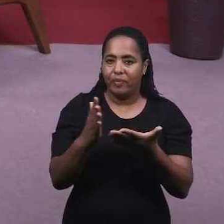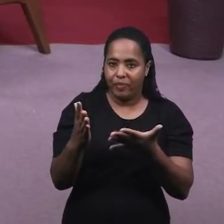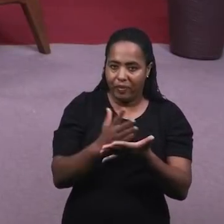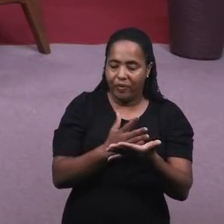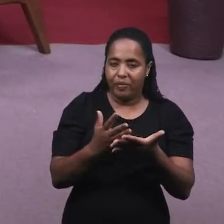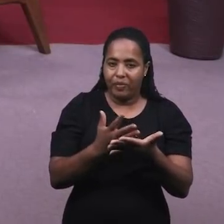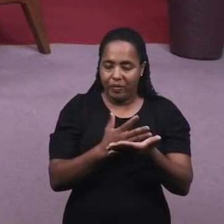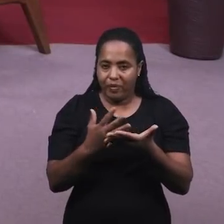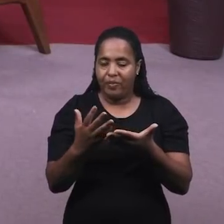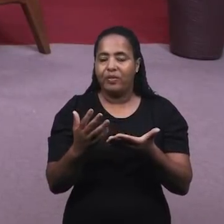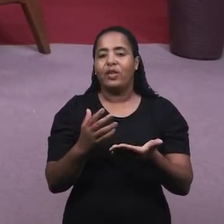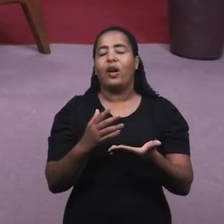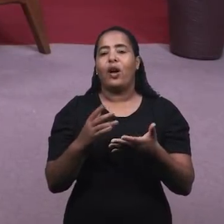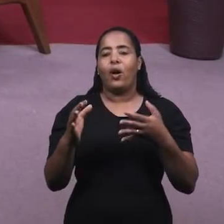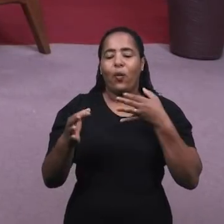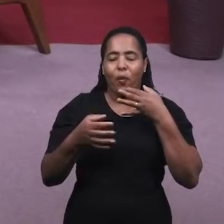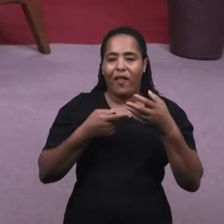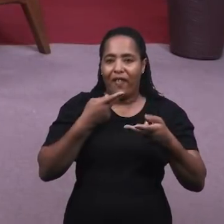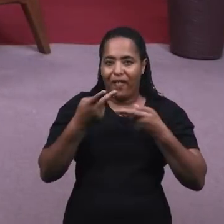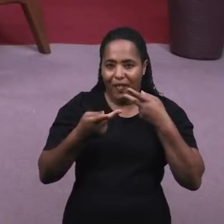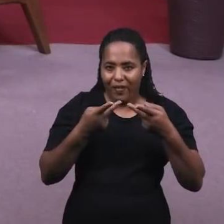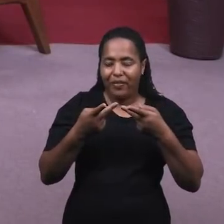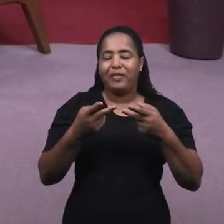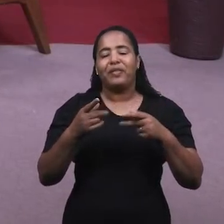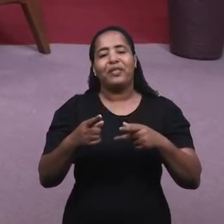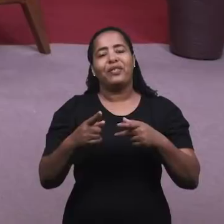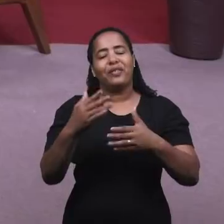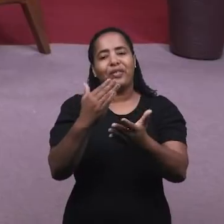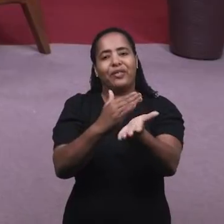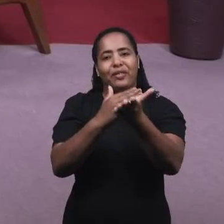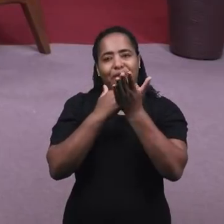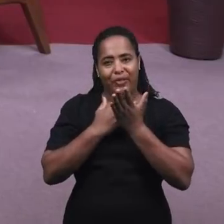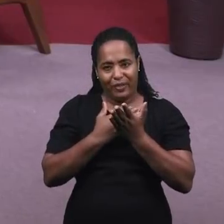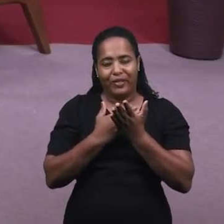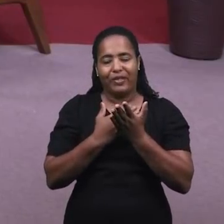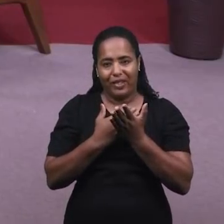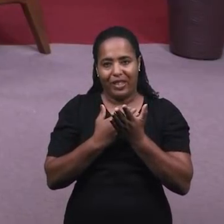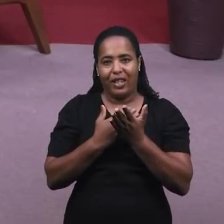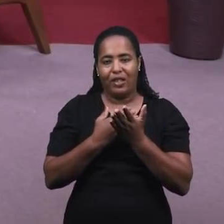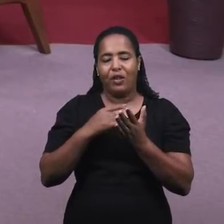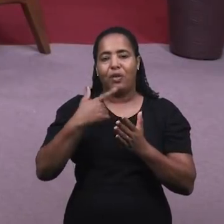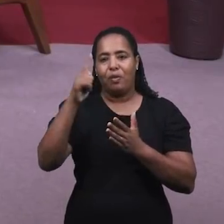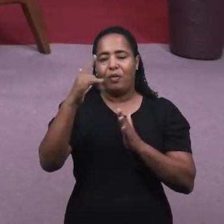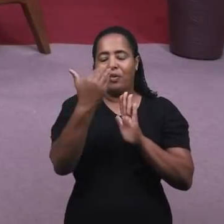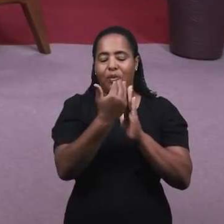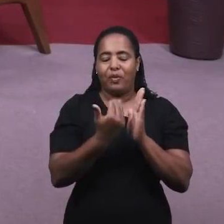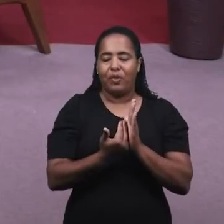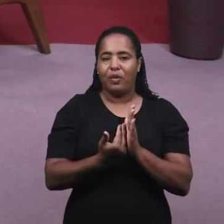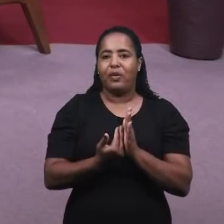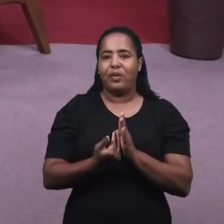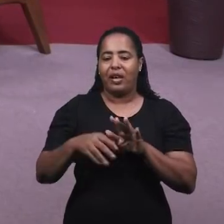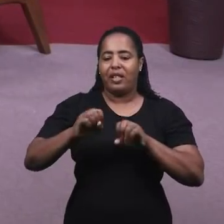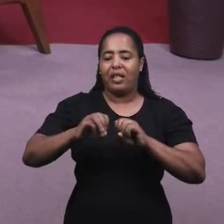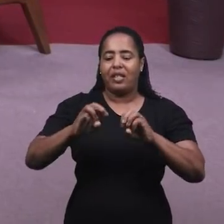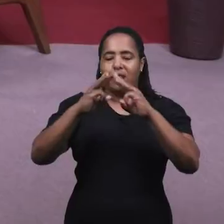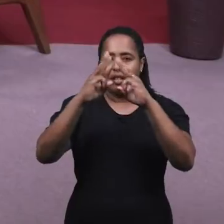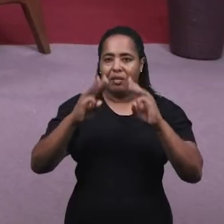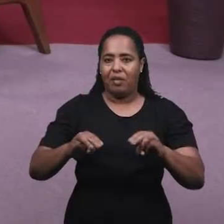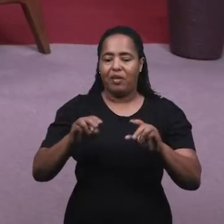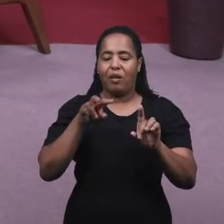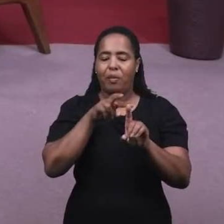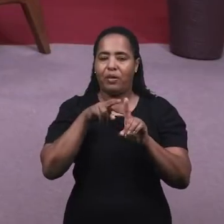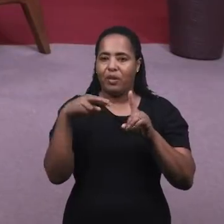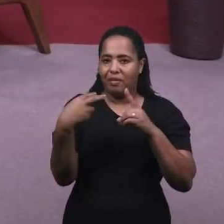enviados. É para que você nos ajude a fazer a próxima edição do quadro Lições do Manaim com a sua percepção desse